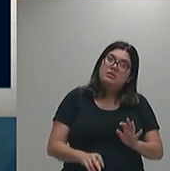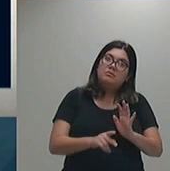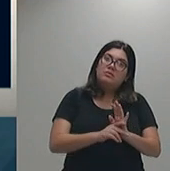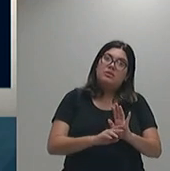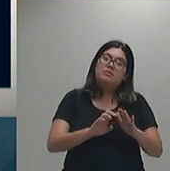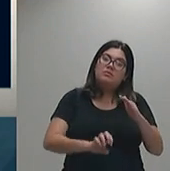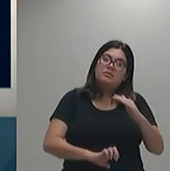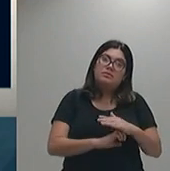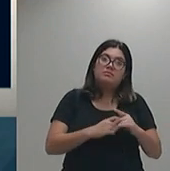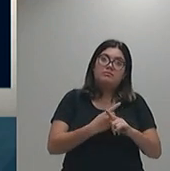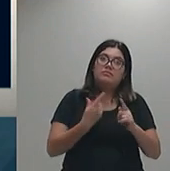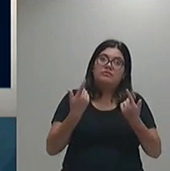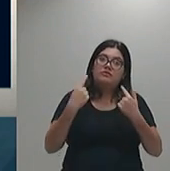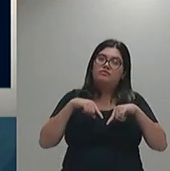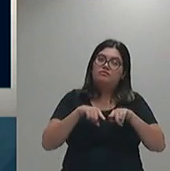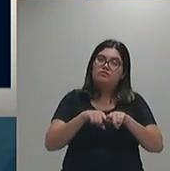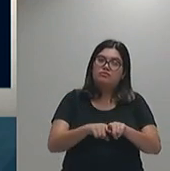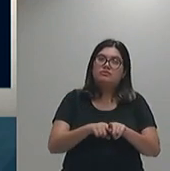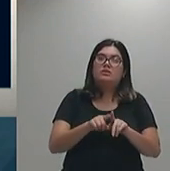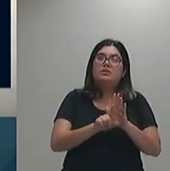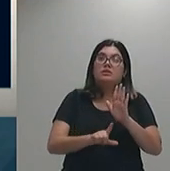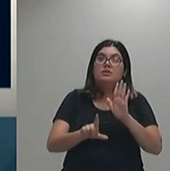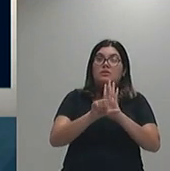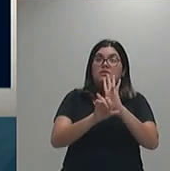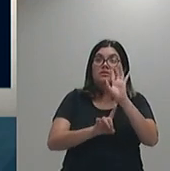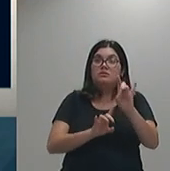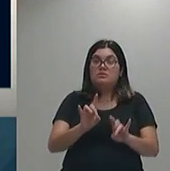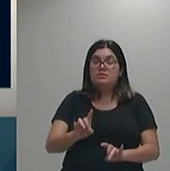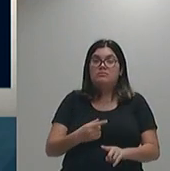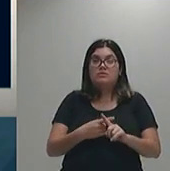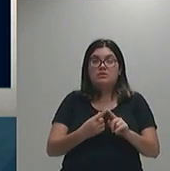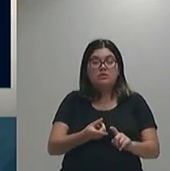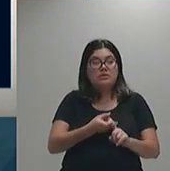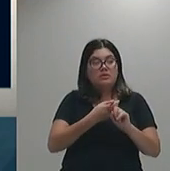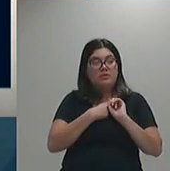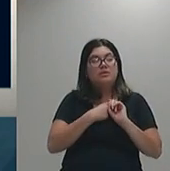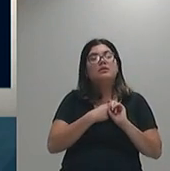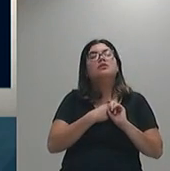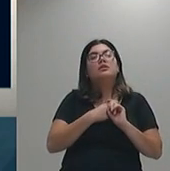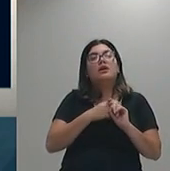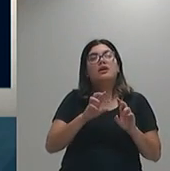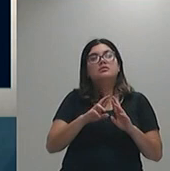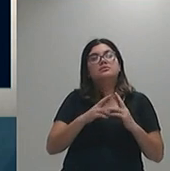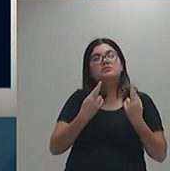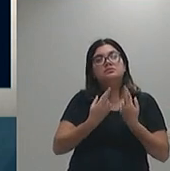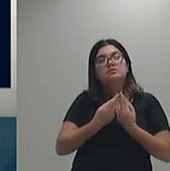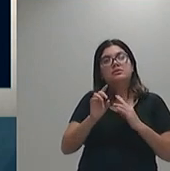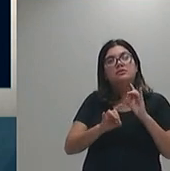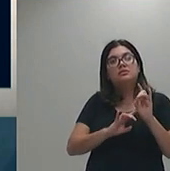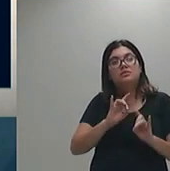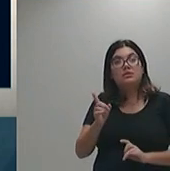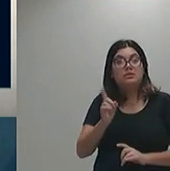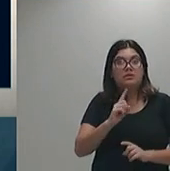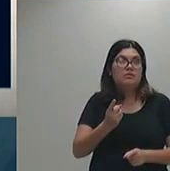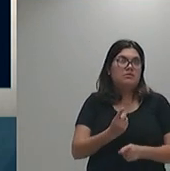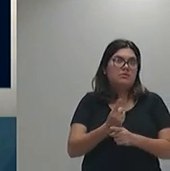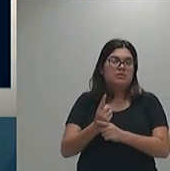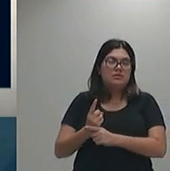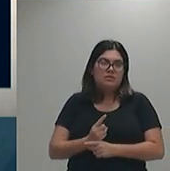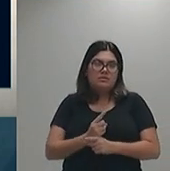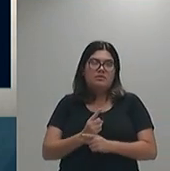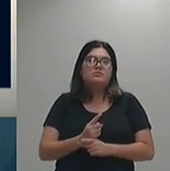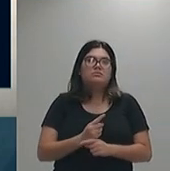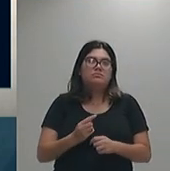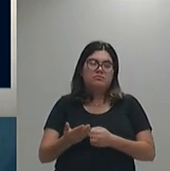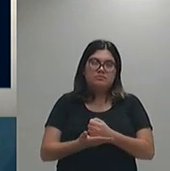houve inércia da legitimado ordinário porque ser indispensável autorização assemblear pressuposto não observado pelos acionistas minoritários